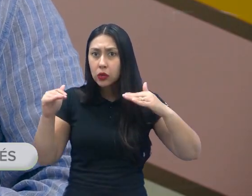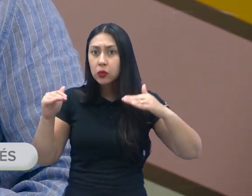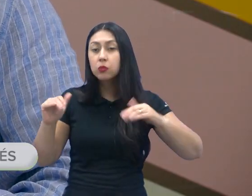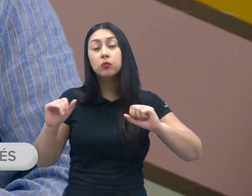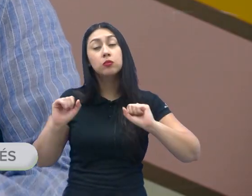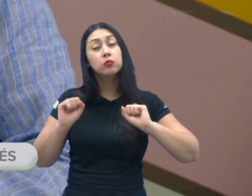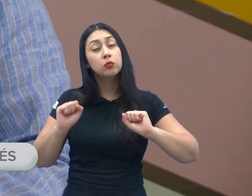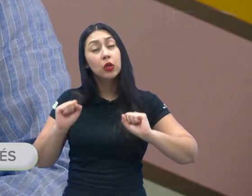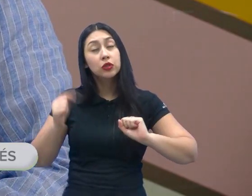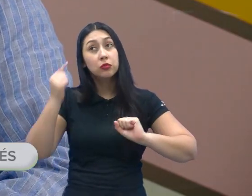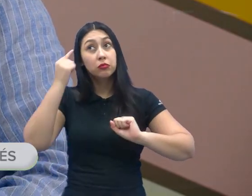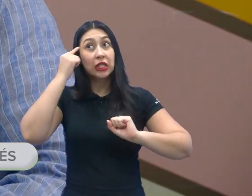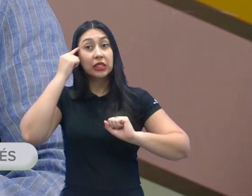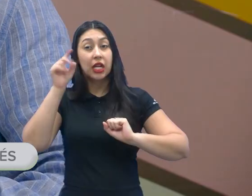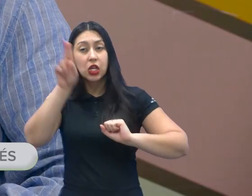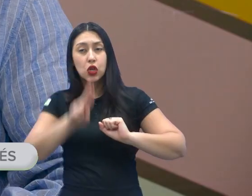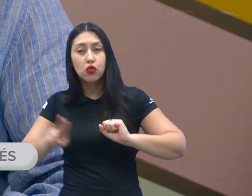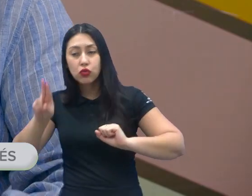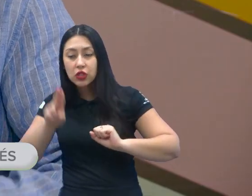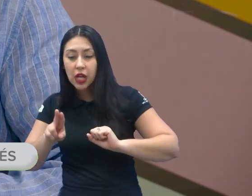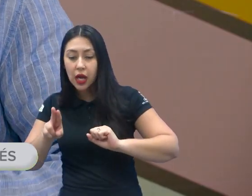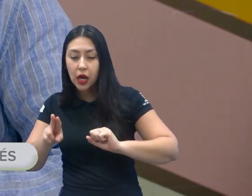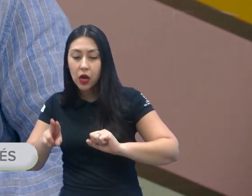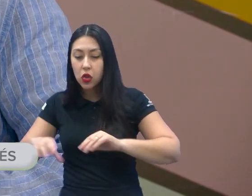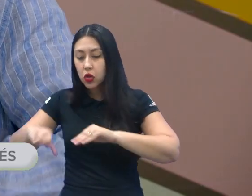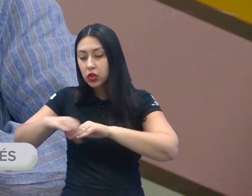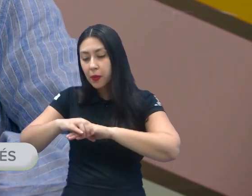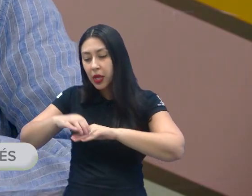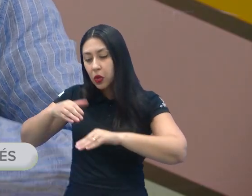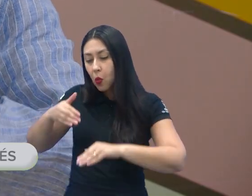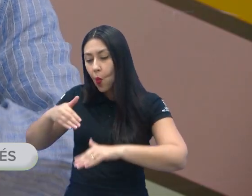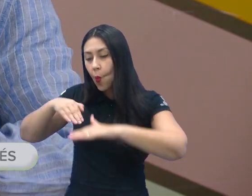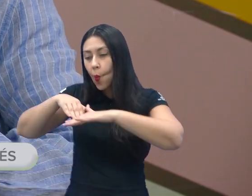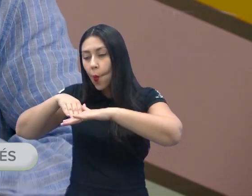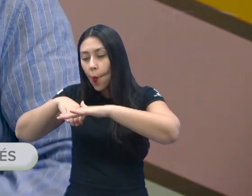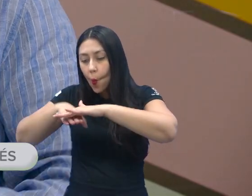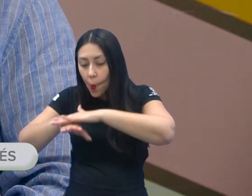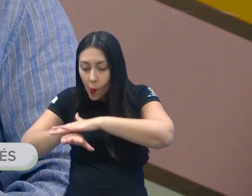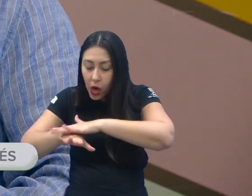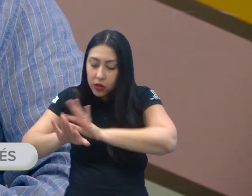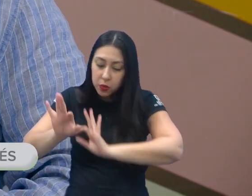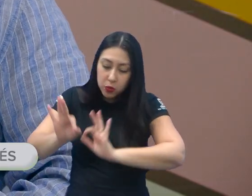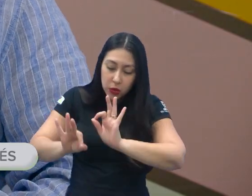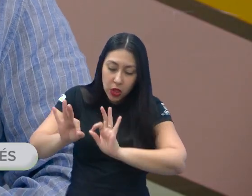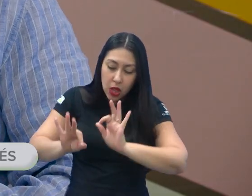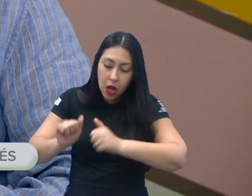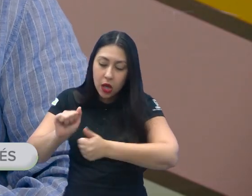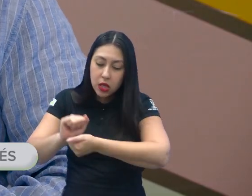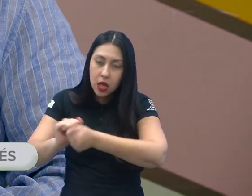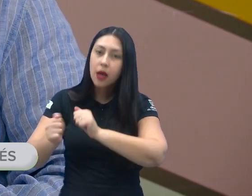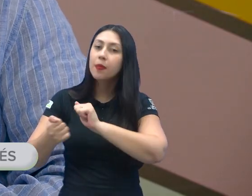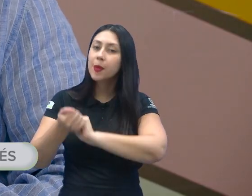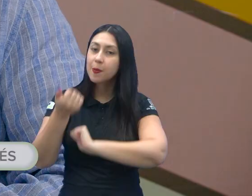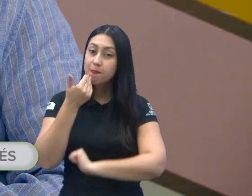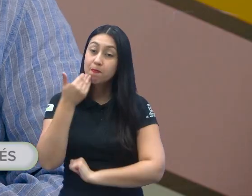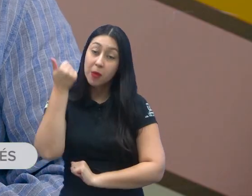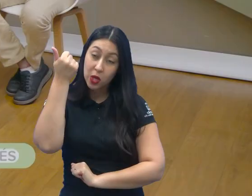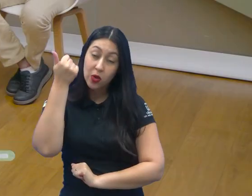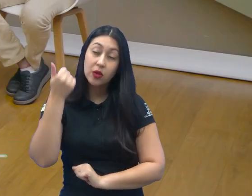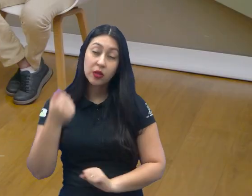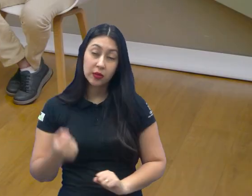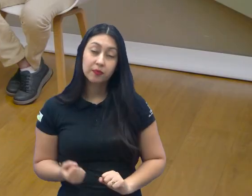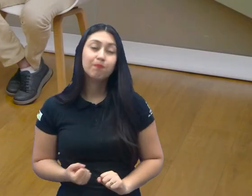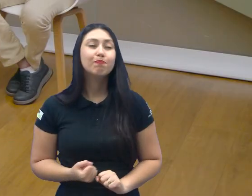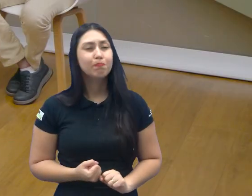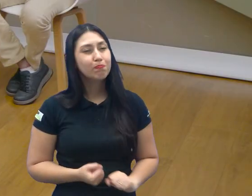em usar uma palmilhinha, fazer uns exercícios de modo que venha a dar uma situação posterior melhor para essa criança.